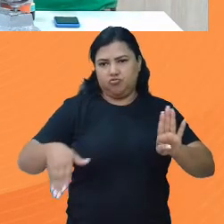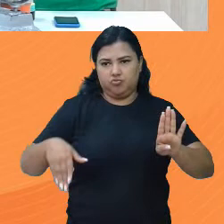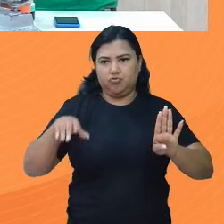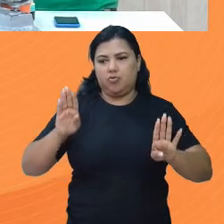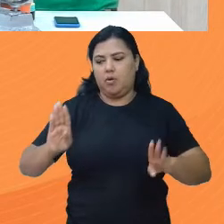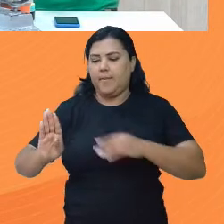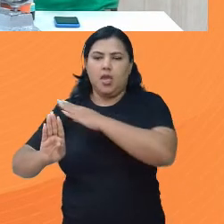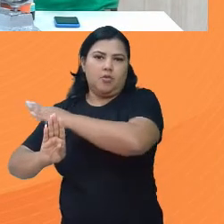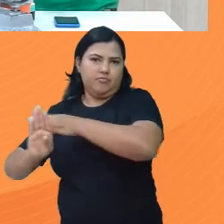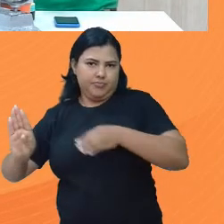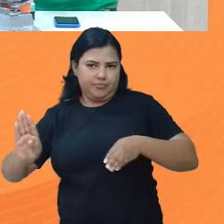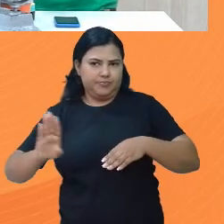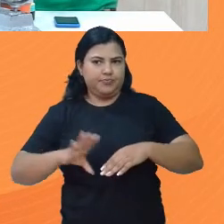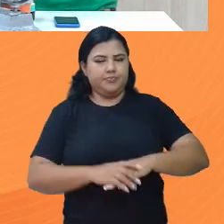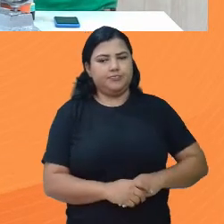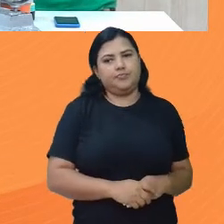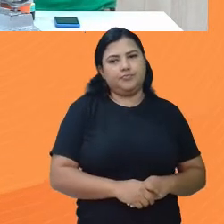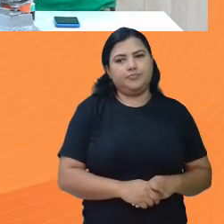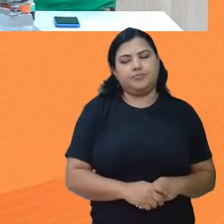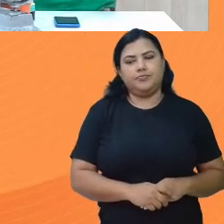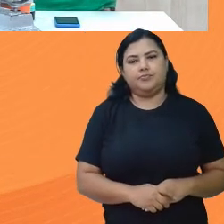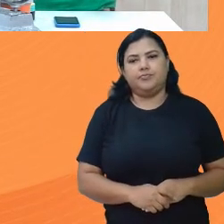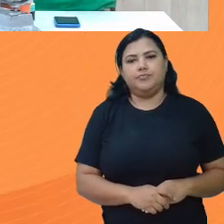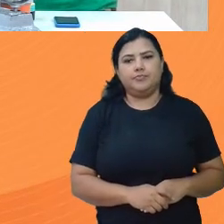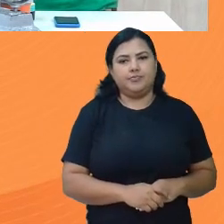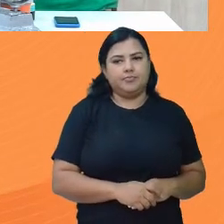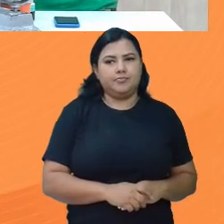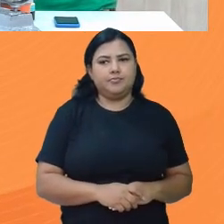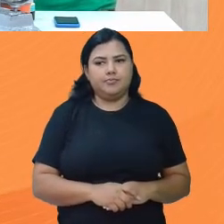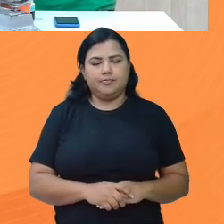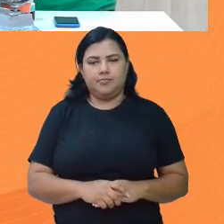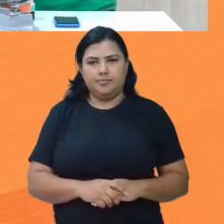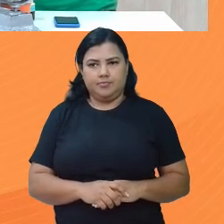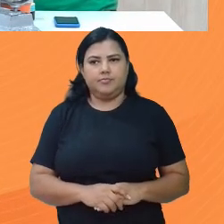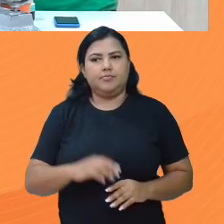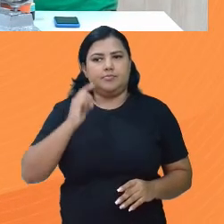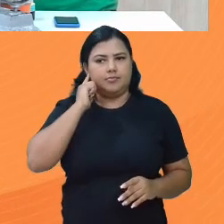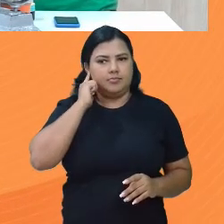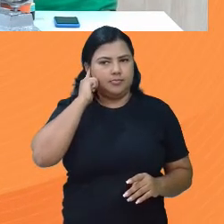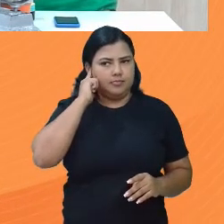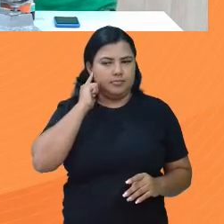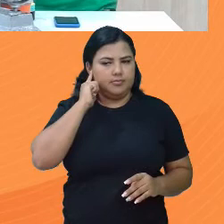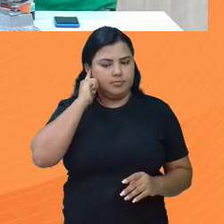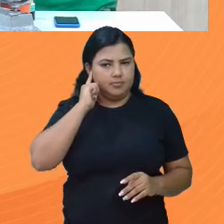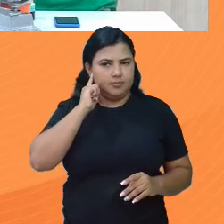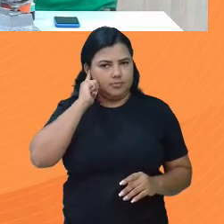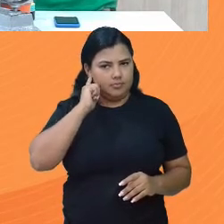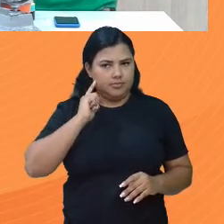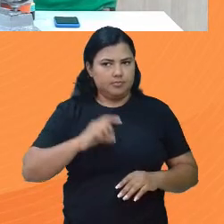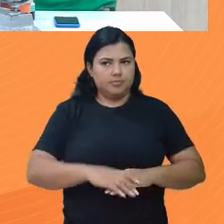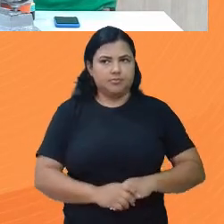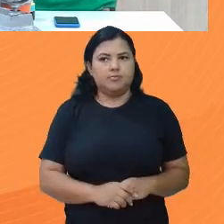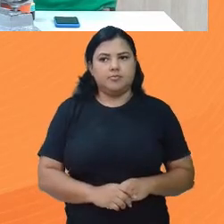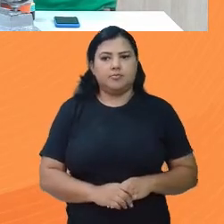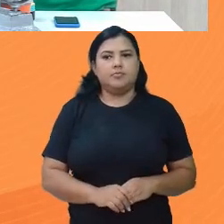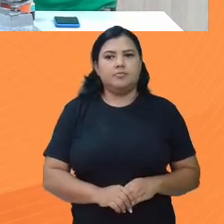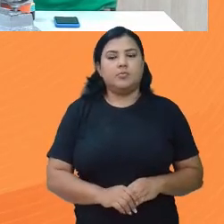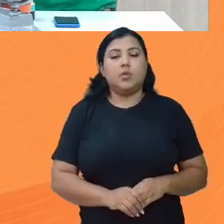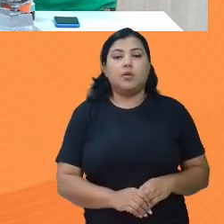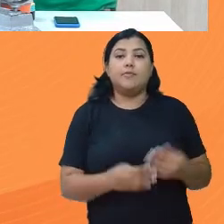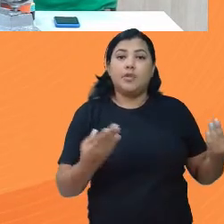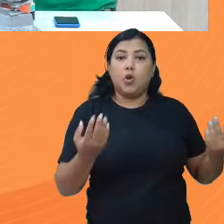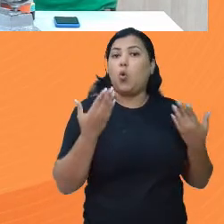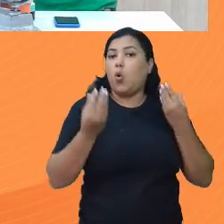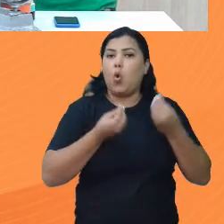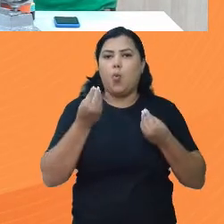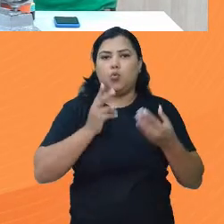a retirada de uma daquelas bolinhas representa a retirada de uma daquelas outras letras. Simplesmente ficando o